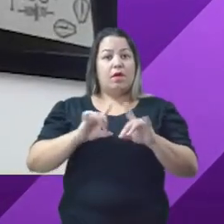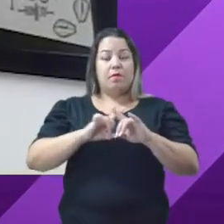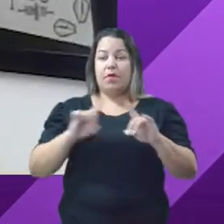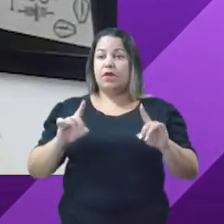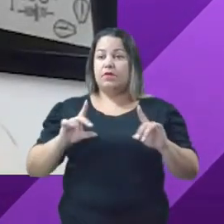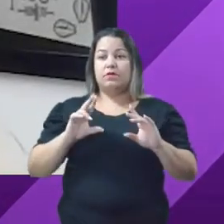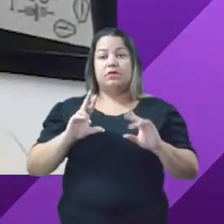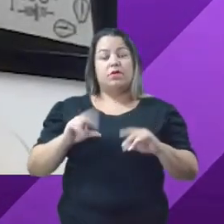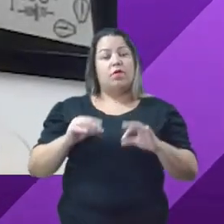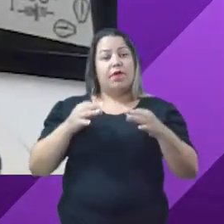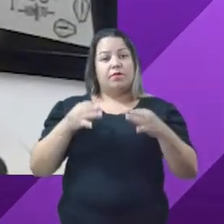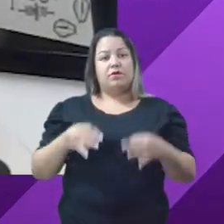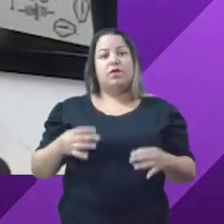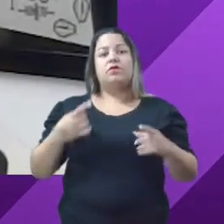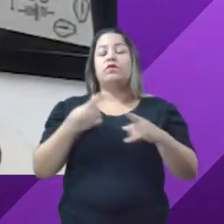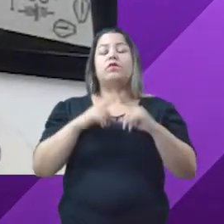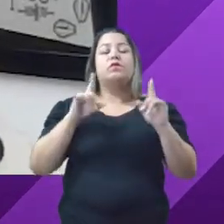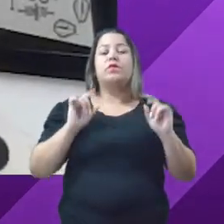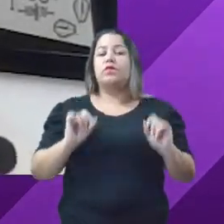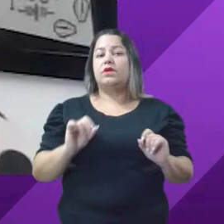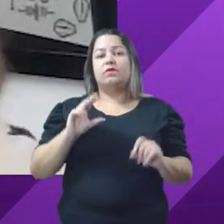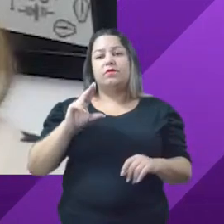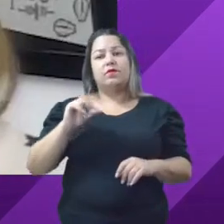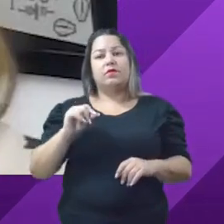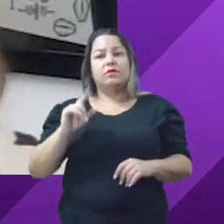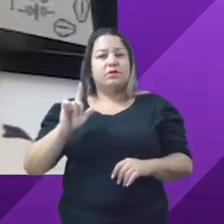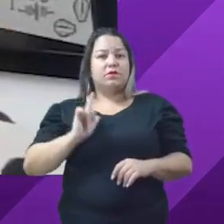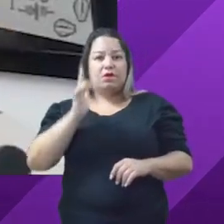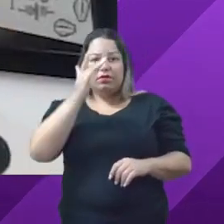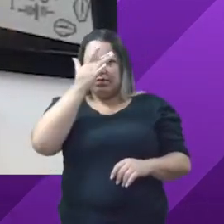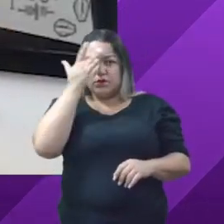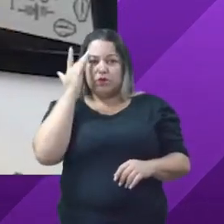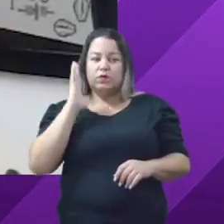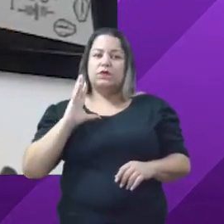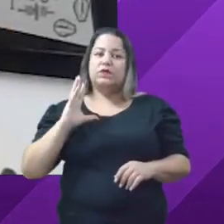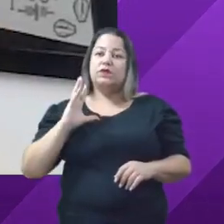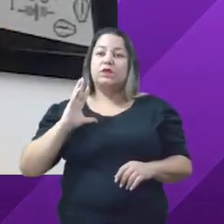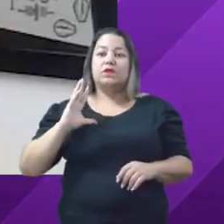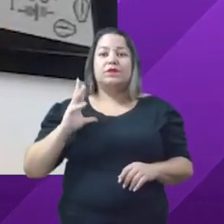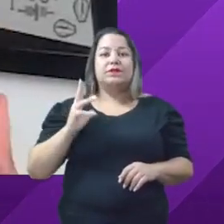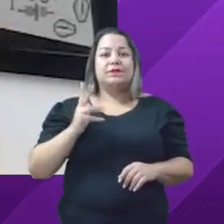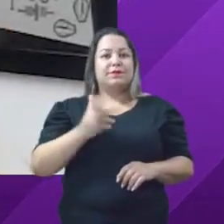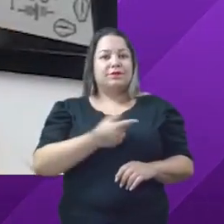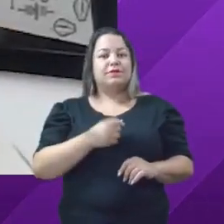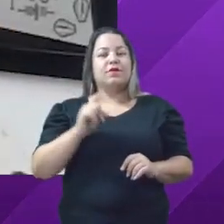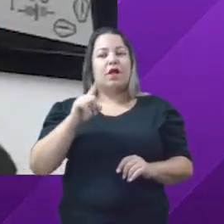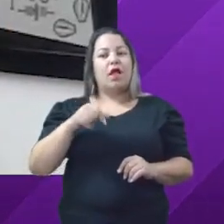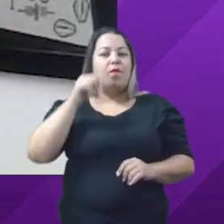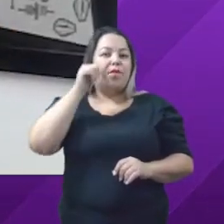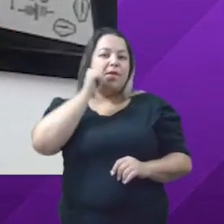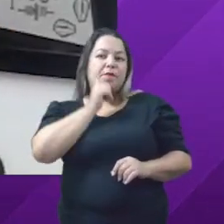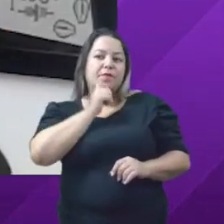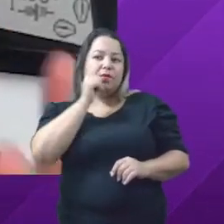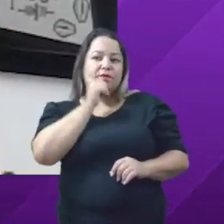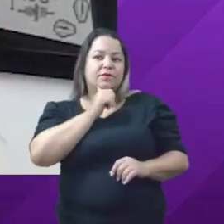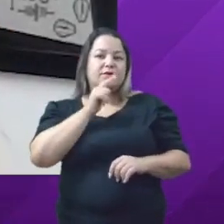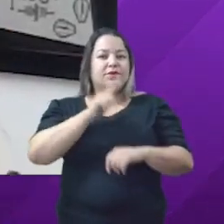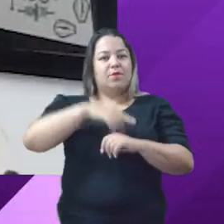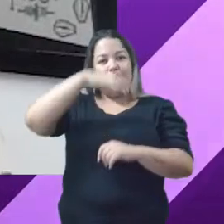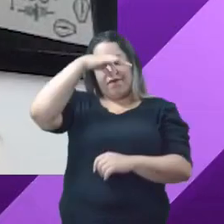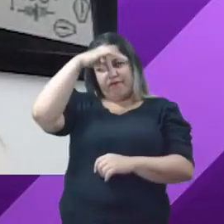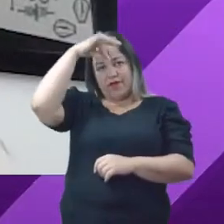não é correto. Não é correto por quê? Existem as pessoas trans. Então, quando você falar, é uma menina porque tem uma vagina